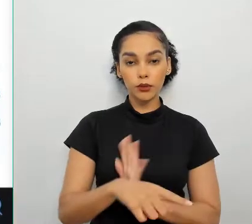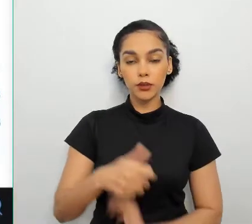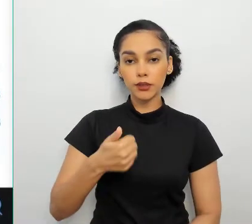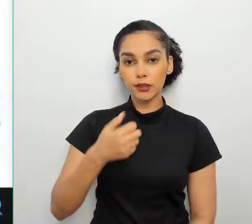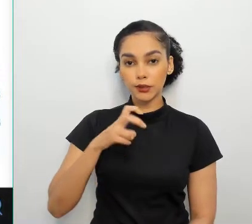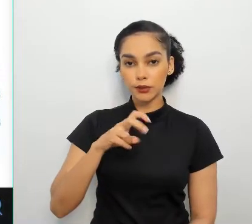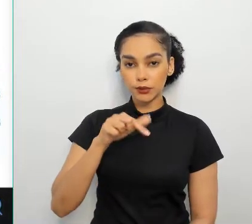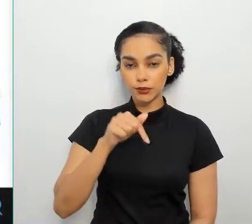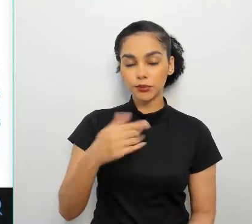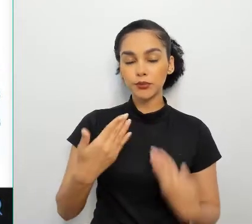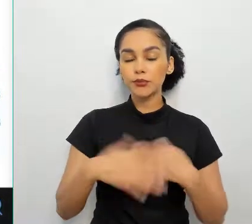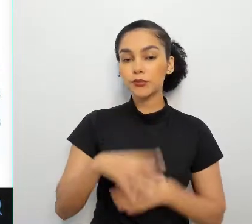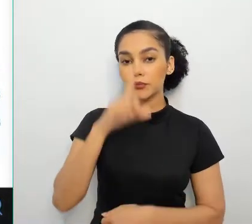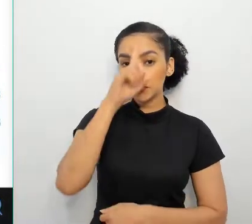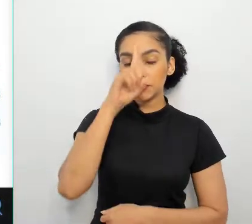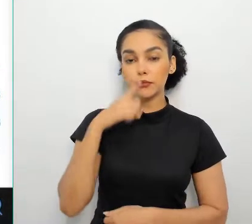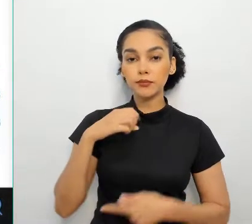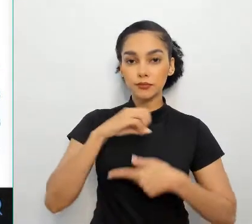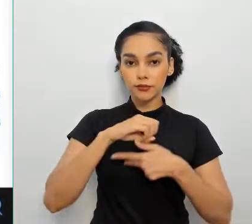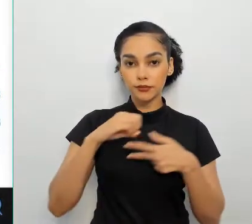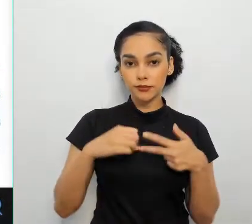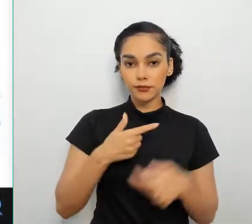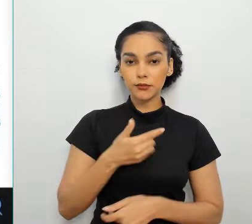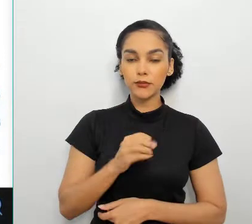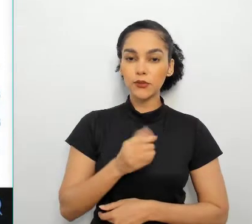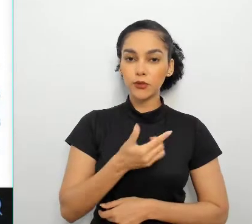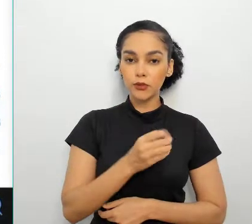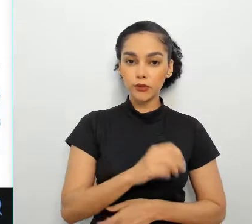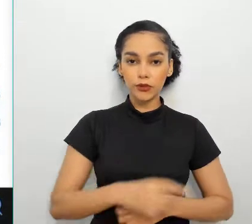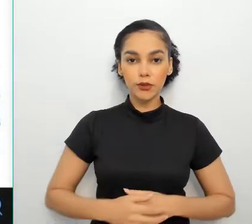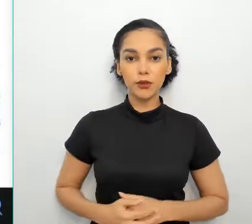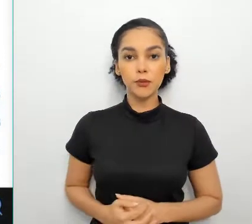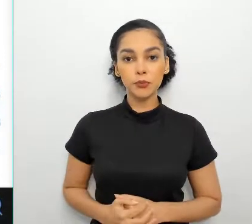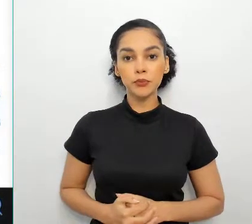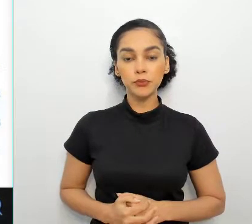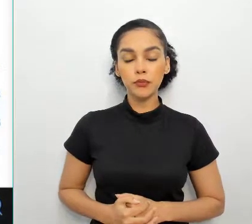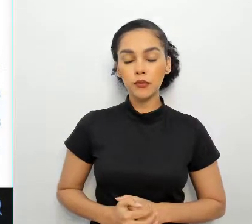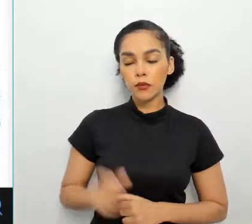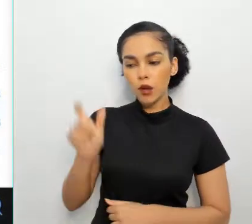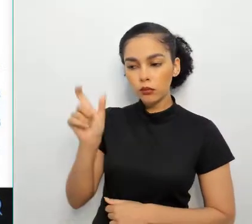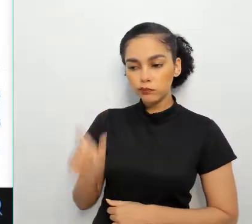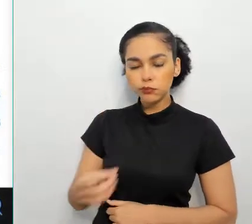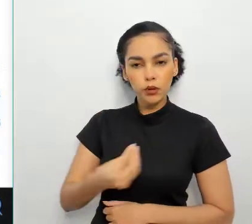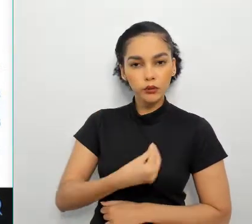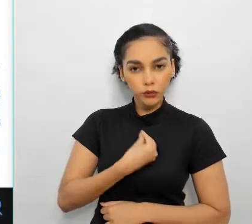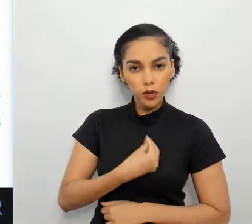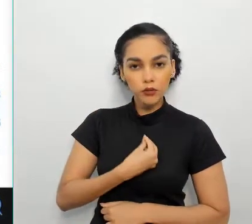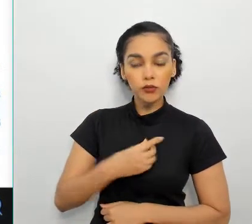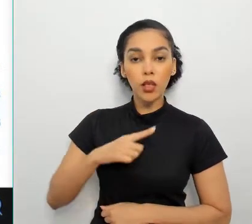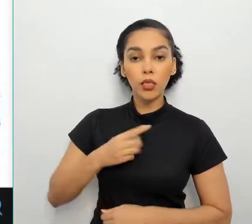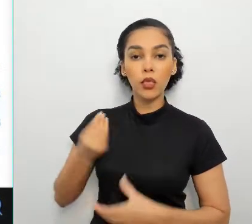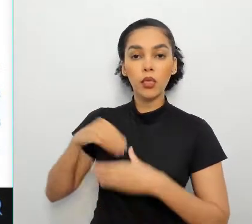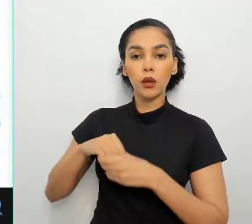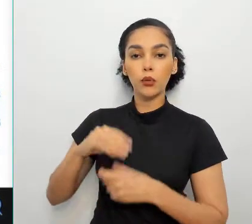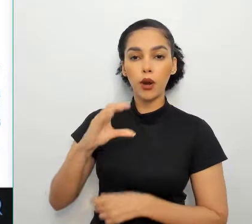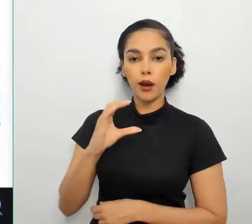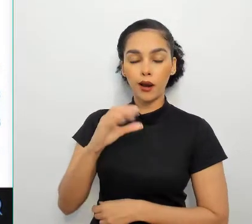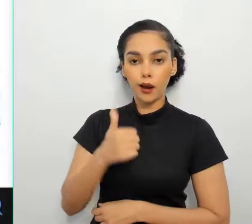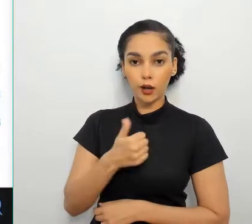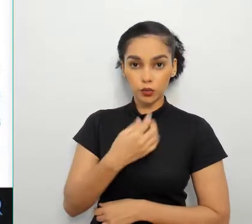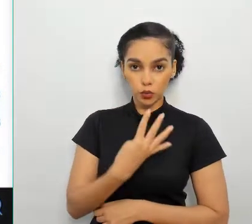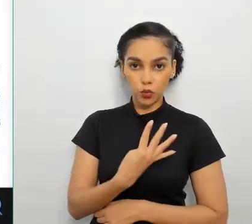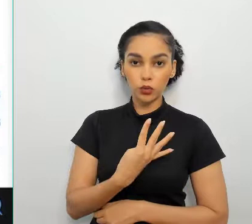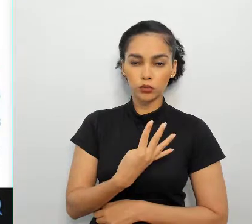Questão 157 da prova amarela de 2020. Enquanto um ser está vivo, a quantidade de carbono 14